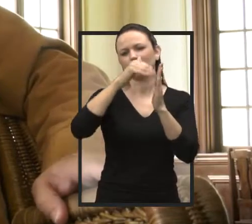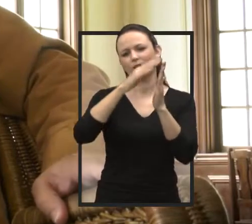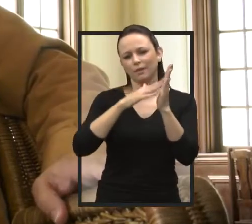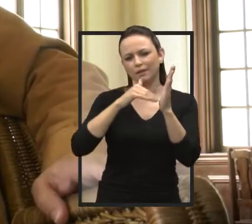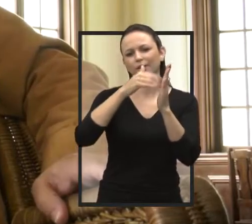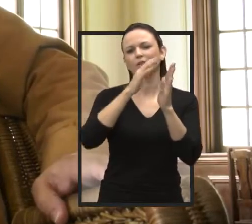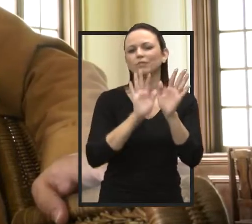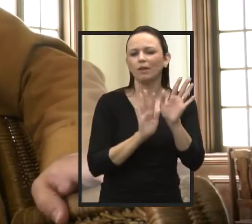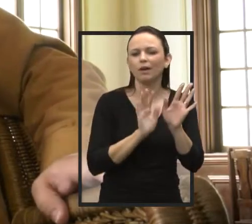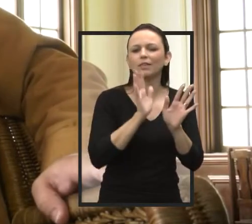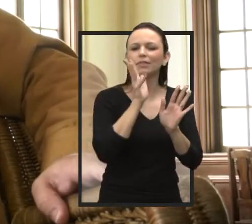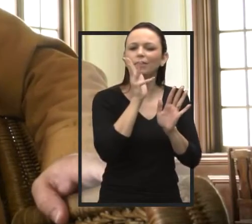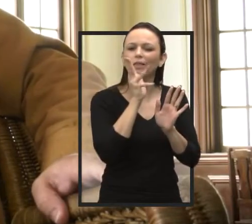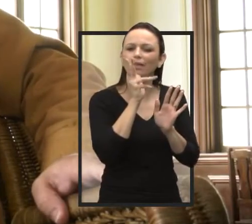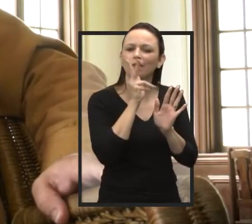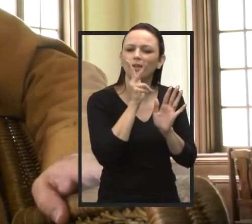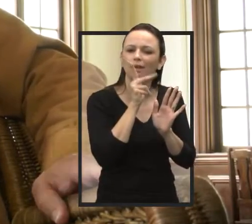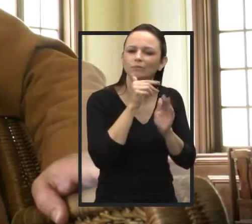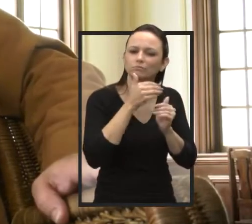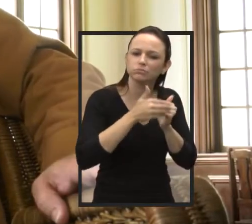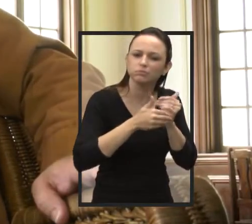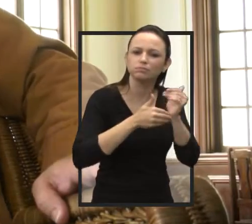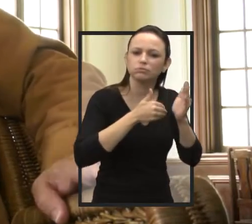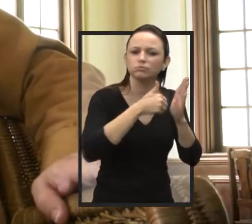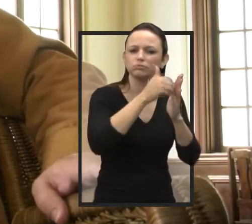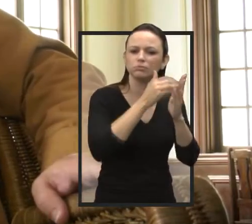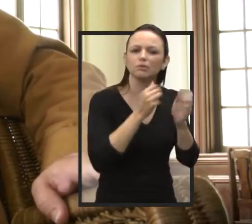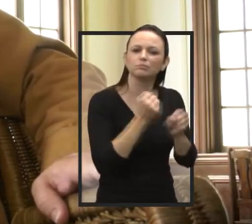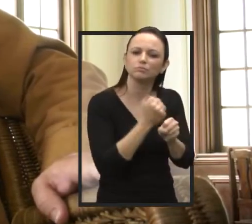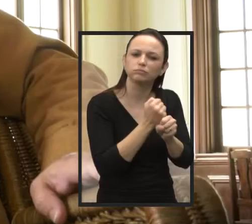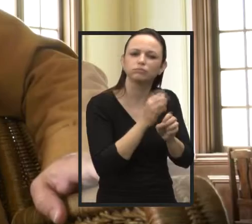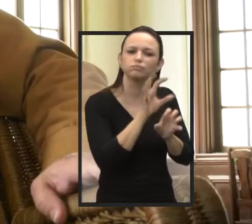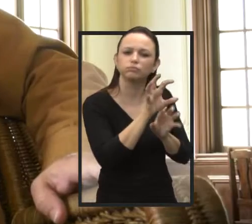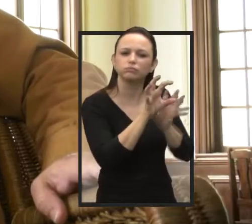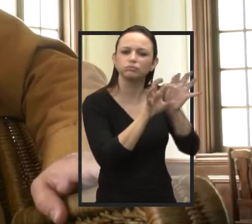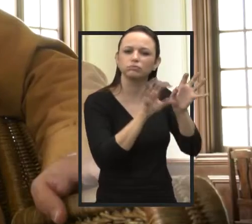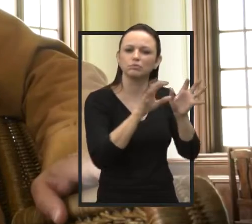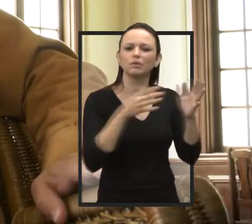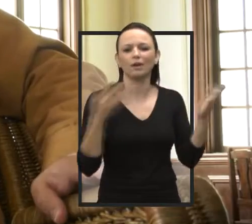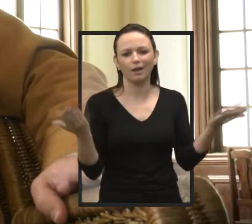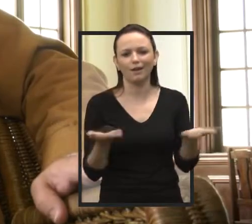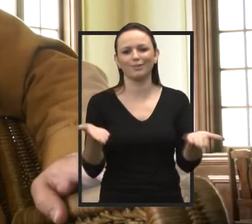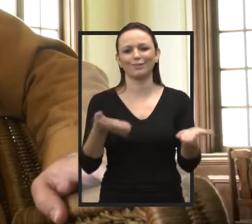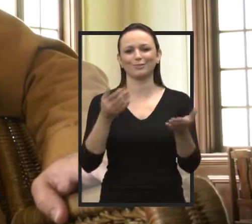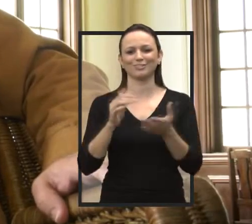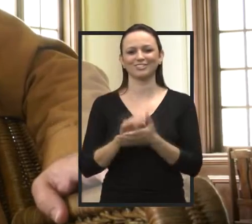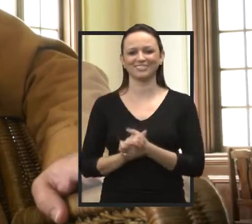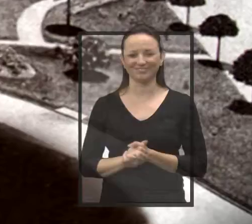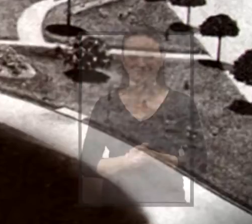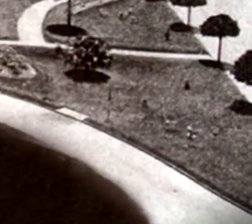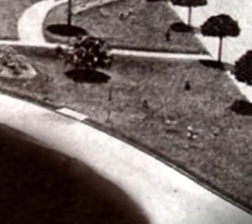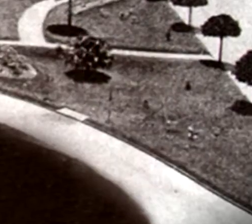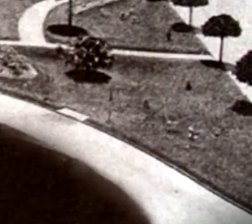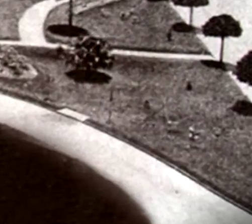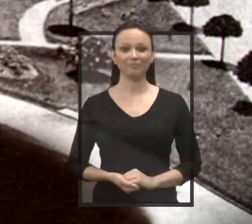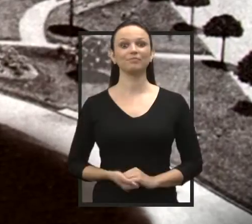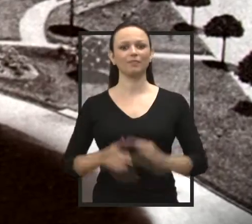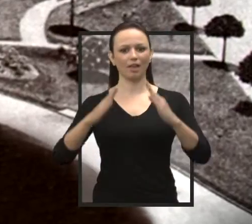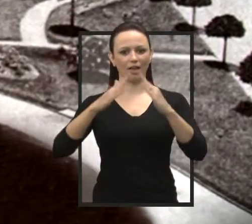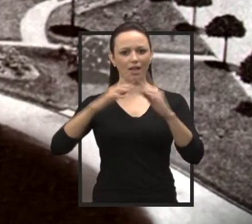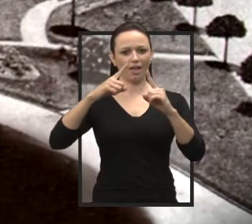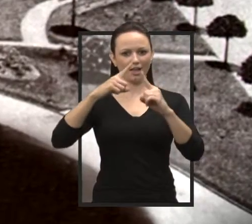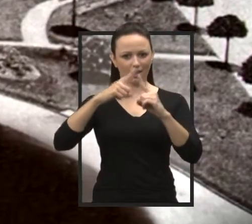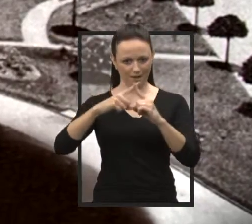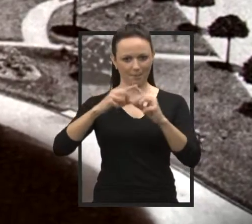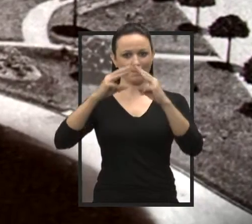tempo, foram se fazendo as outras obras para que ela se tornasse a igreja que é hoje. O eixo monumental